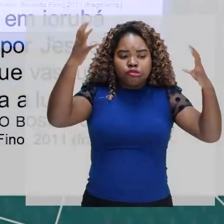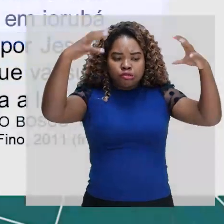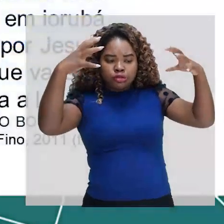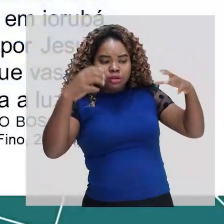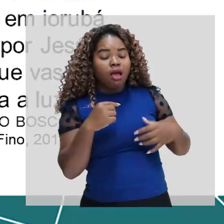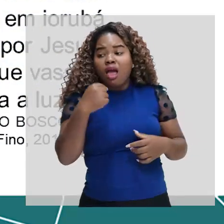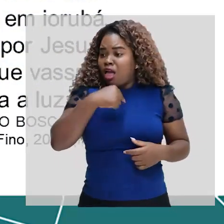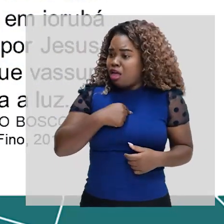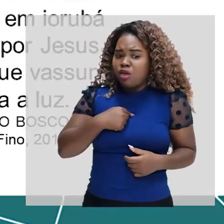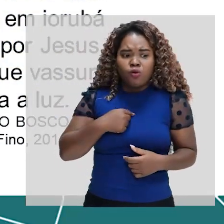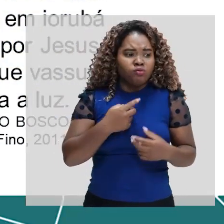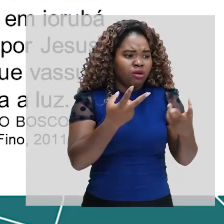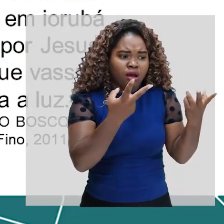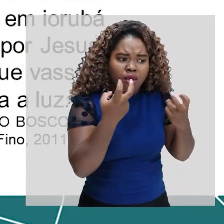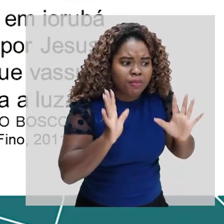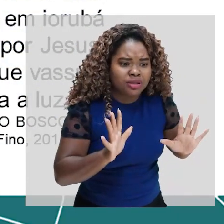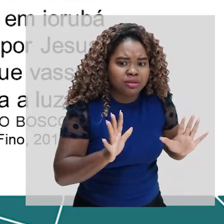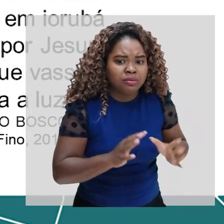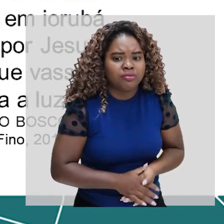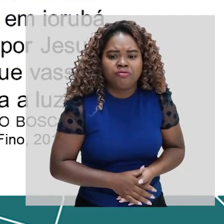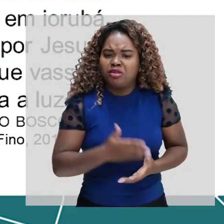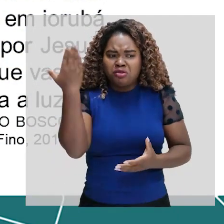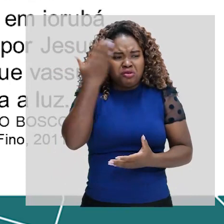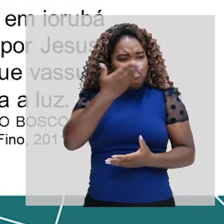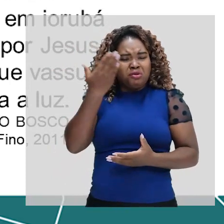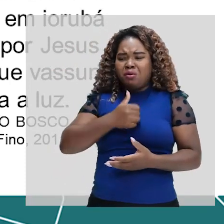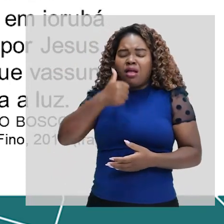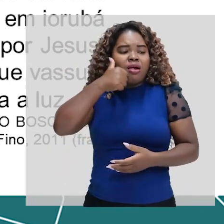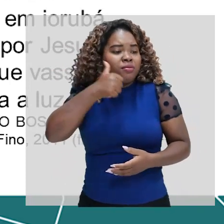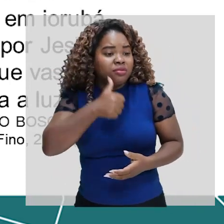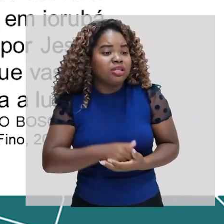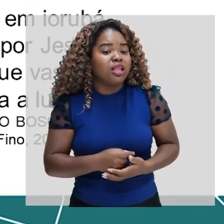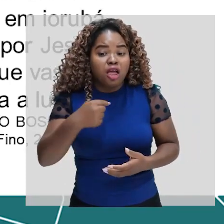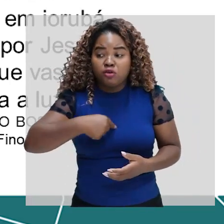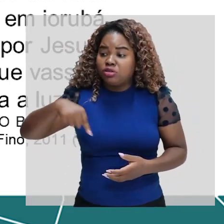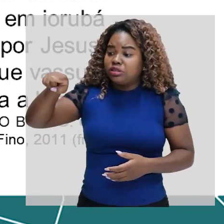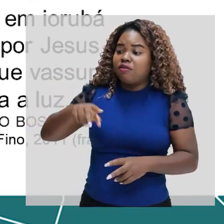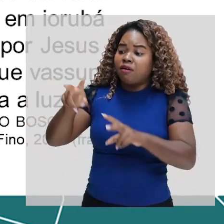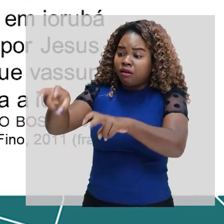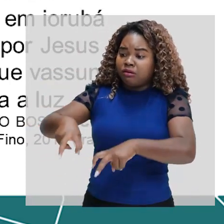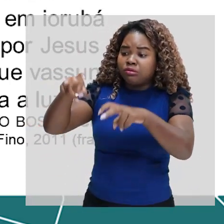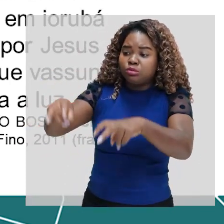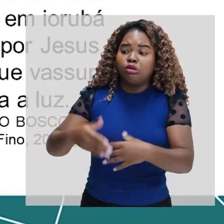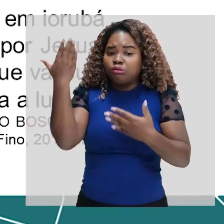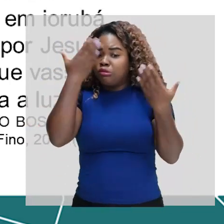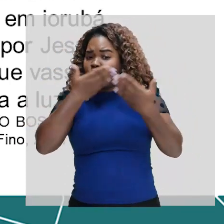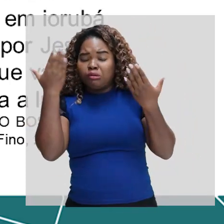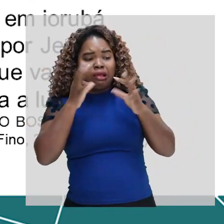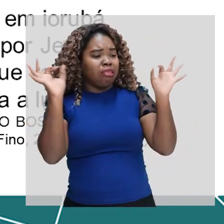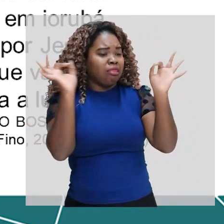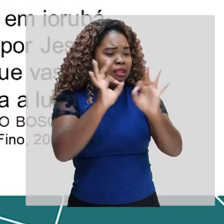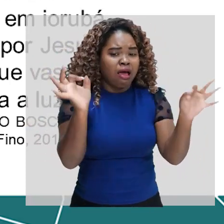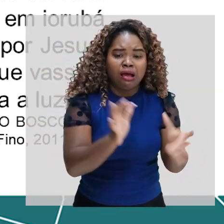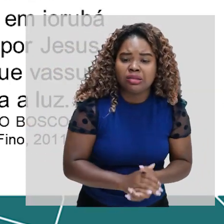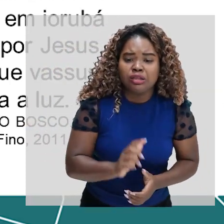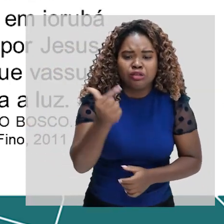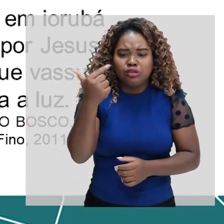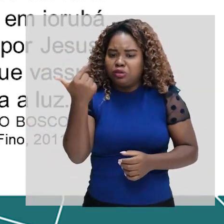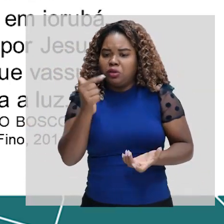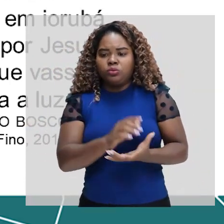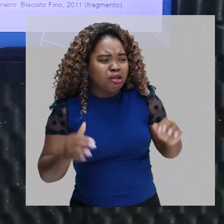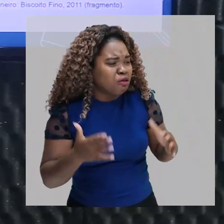embala, as artes visuais animam. As artes vivas, como a dança e a arte de